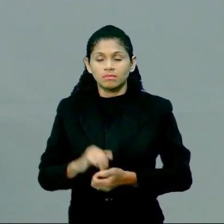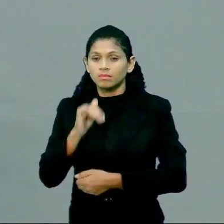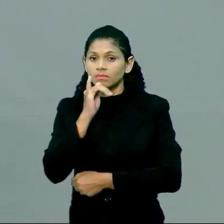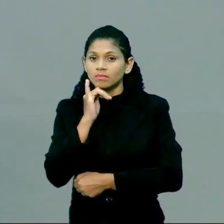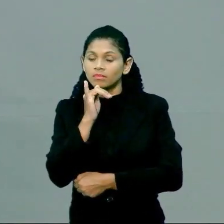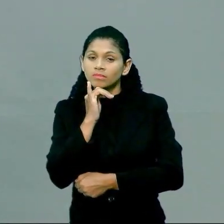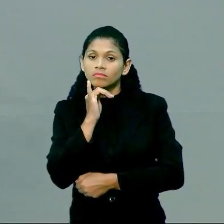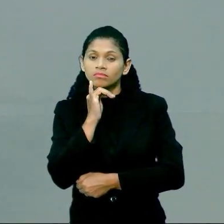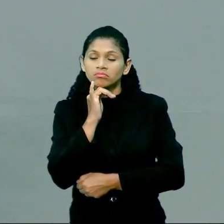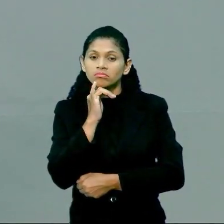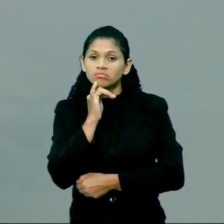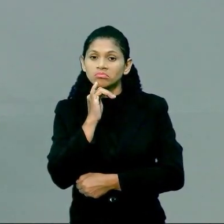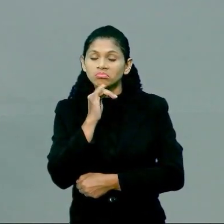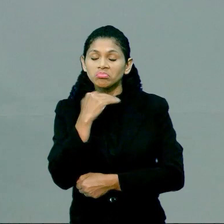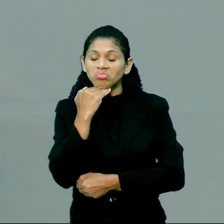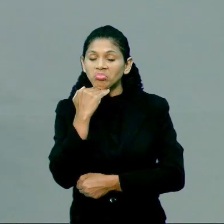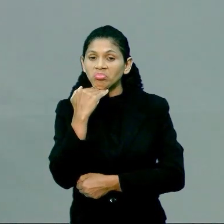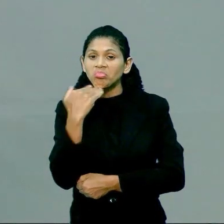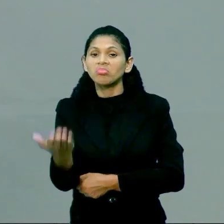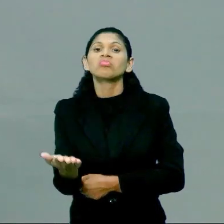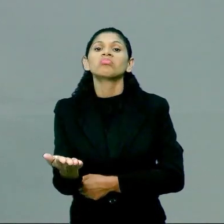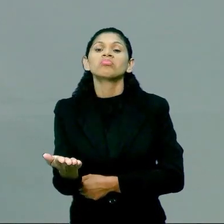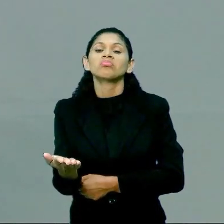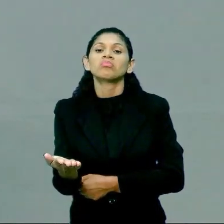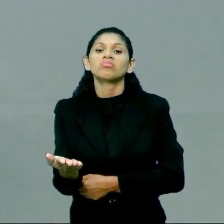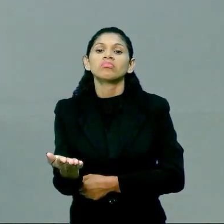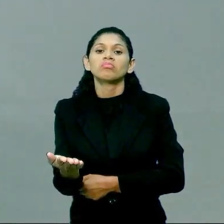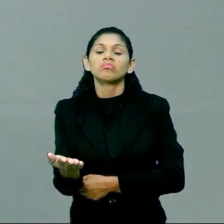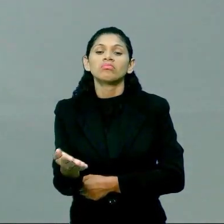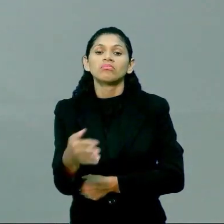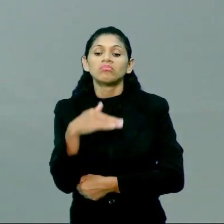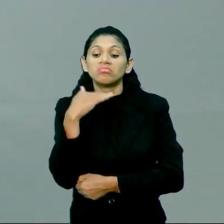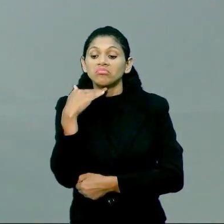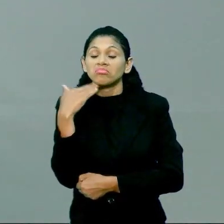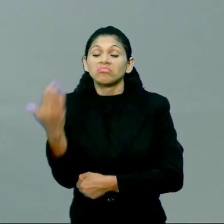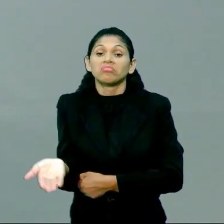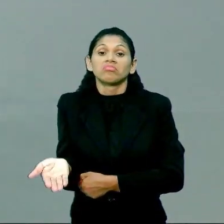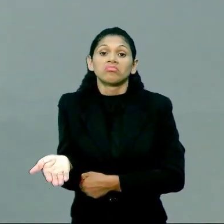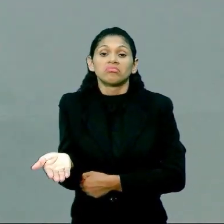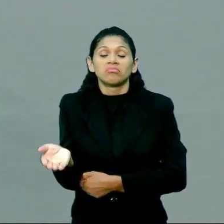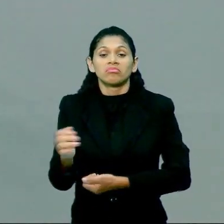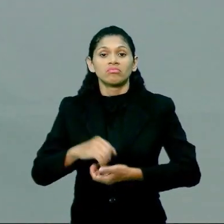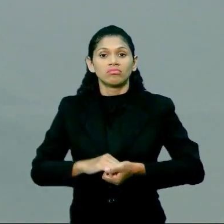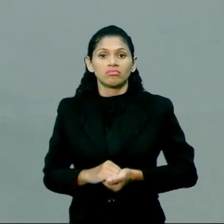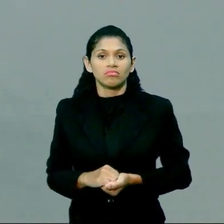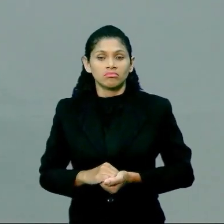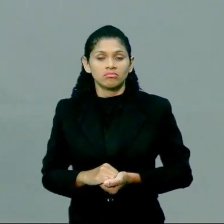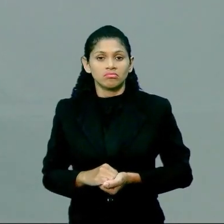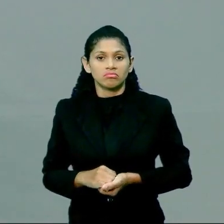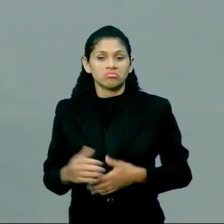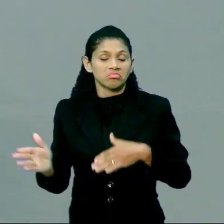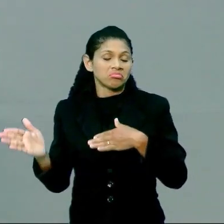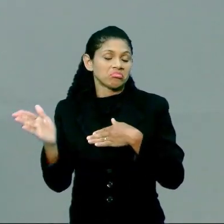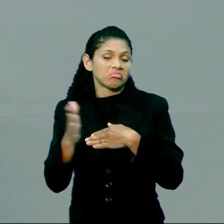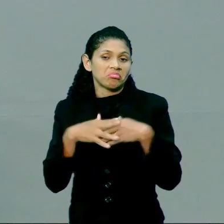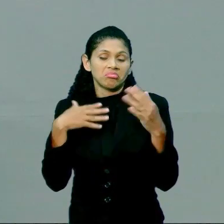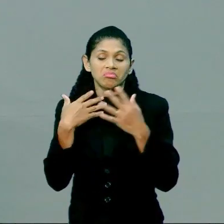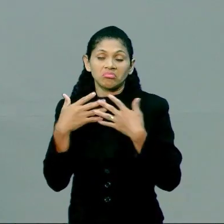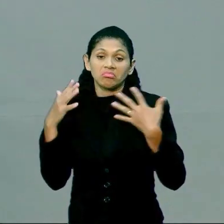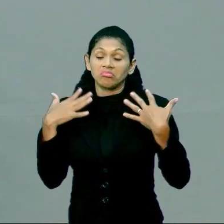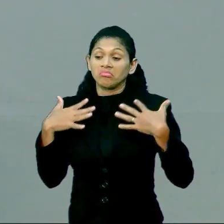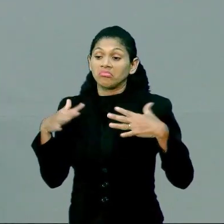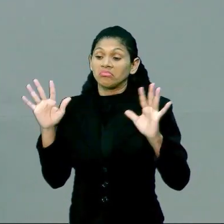Exemplo, a expressão tô nem aí, tô nem aí, tô nem aí. Ou tanto faz como tanto